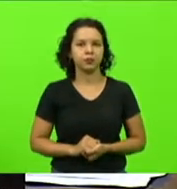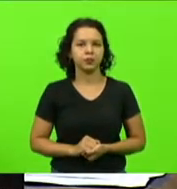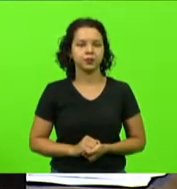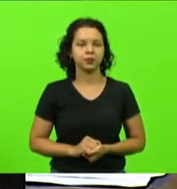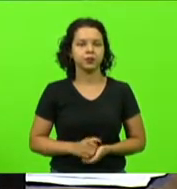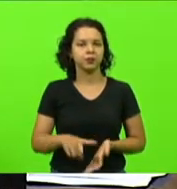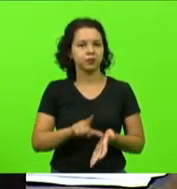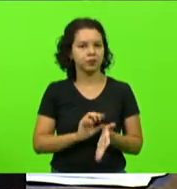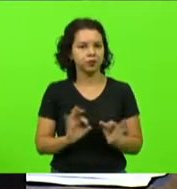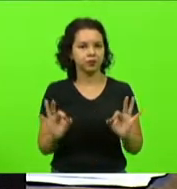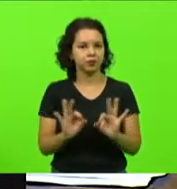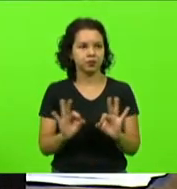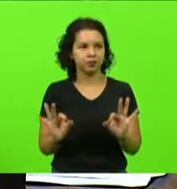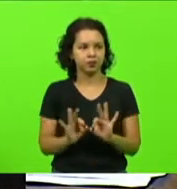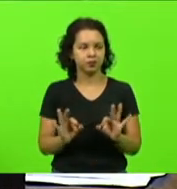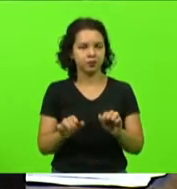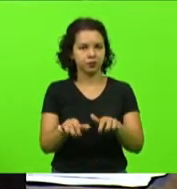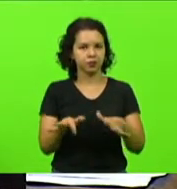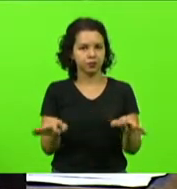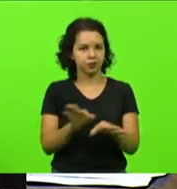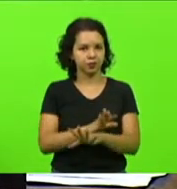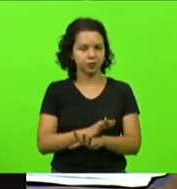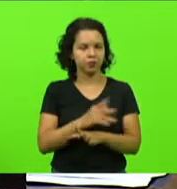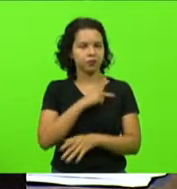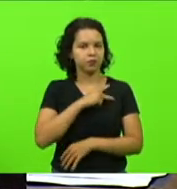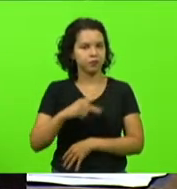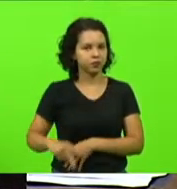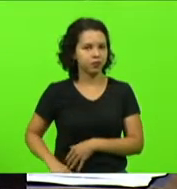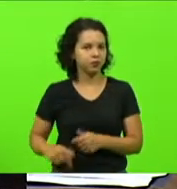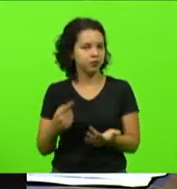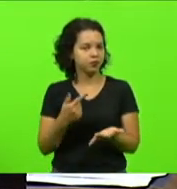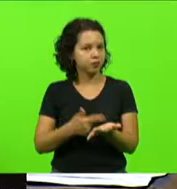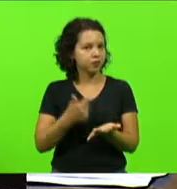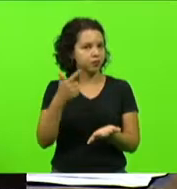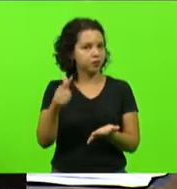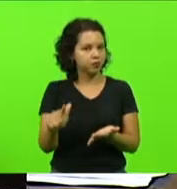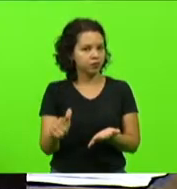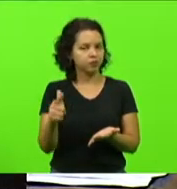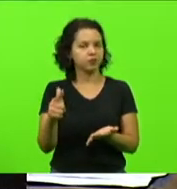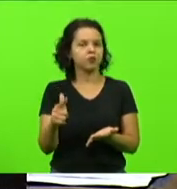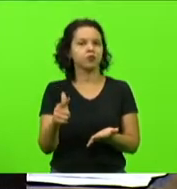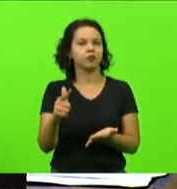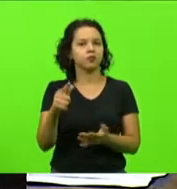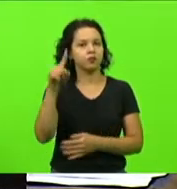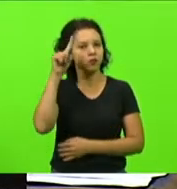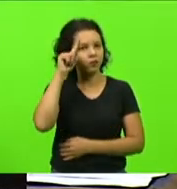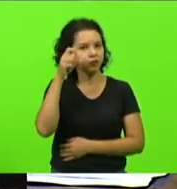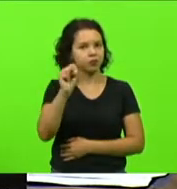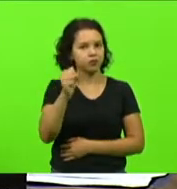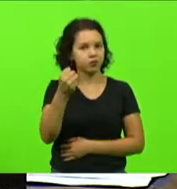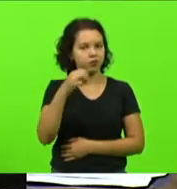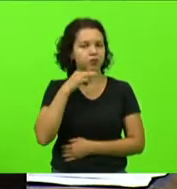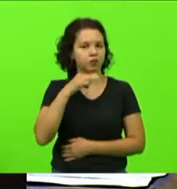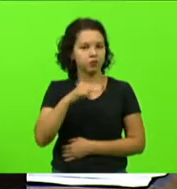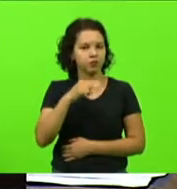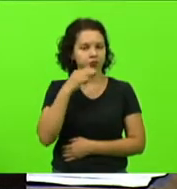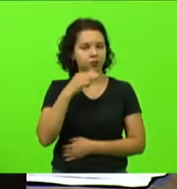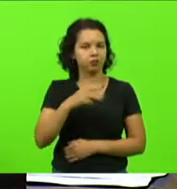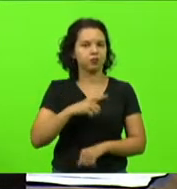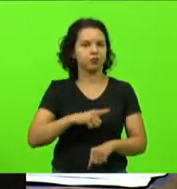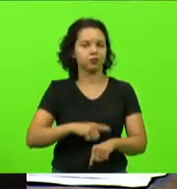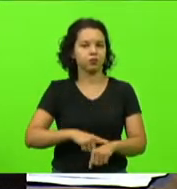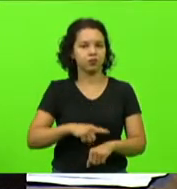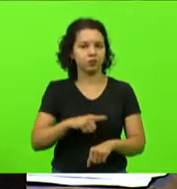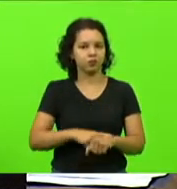antes de encerrar a sessão, o senhor presidente convocou outra, ordinária, para o dia 8 de março, no horário regimental.